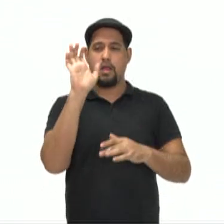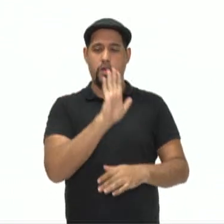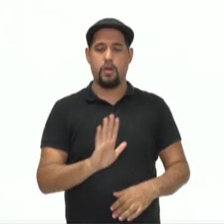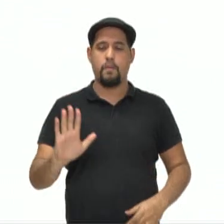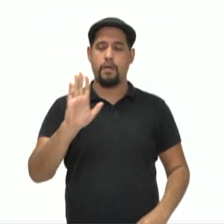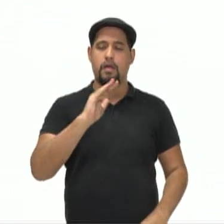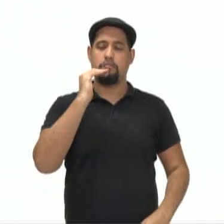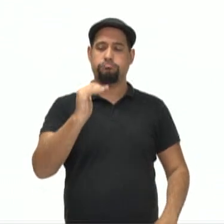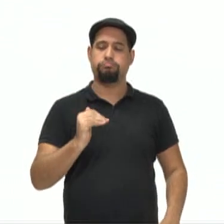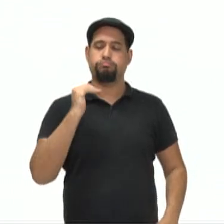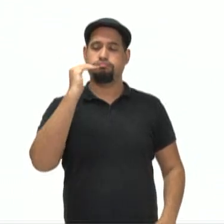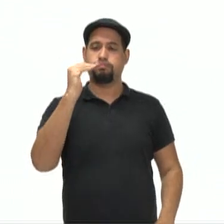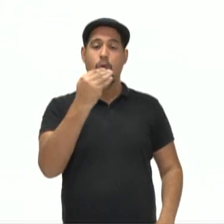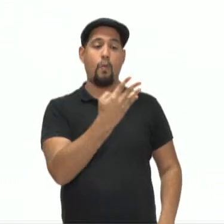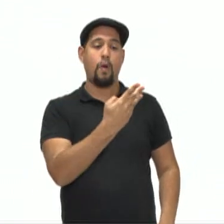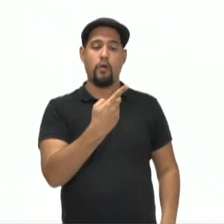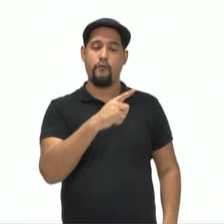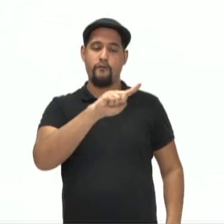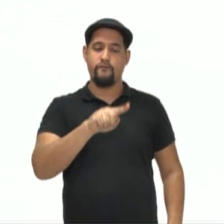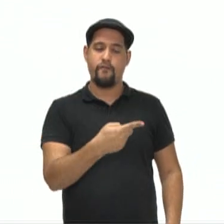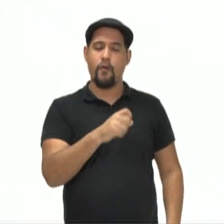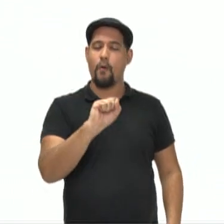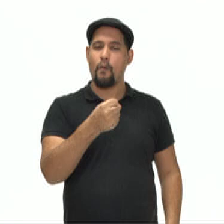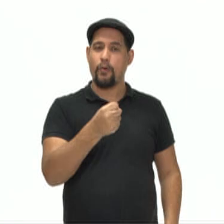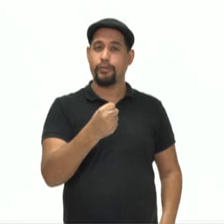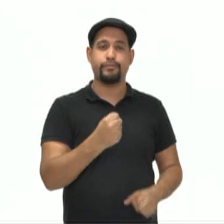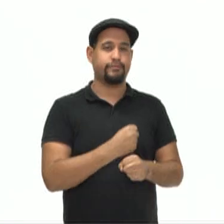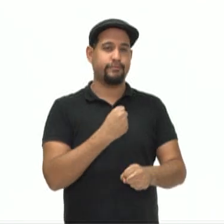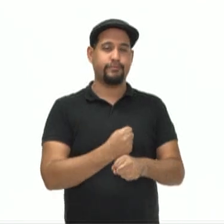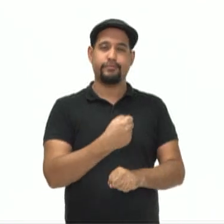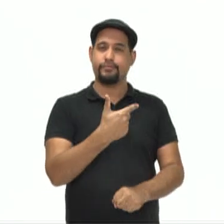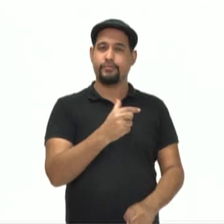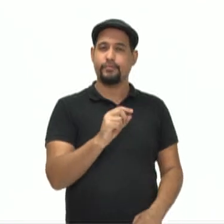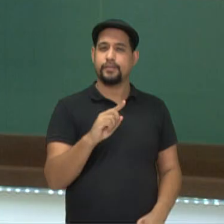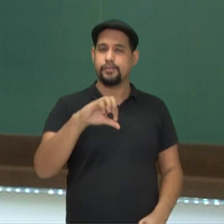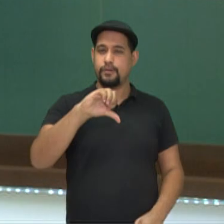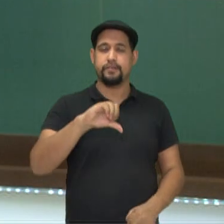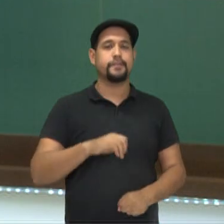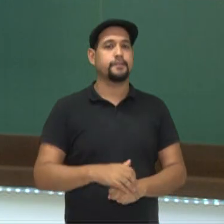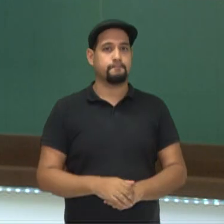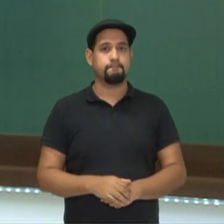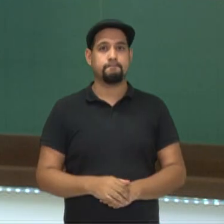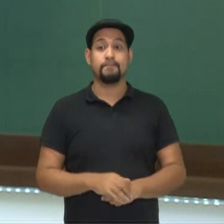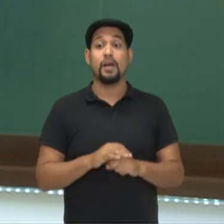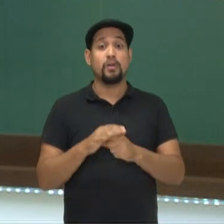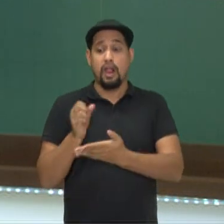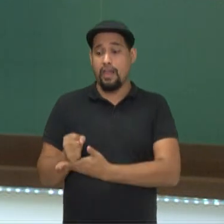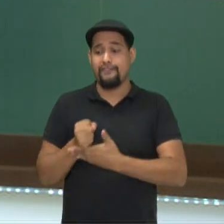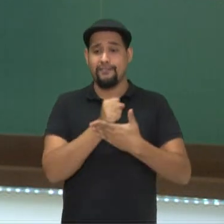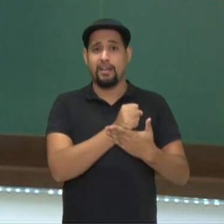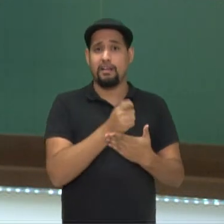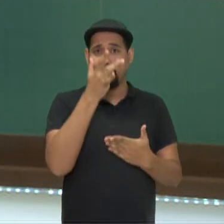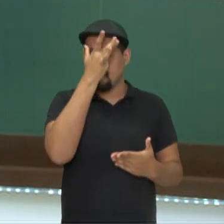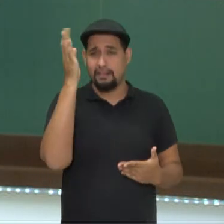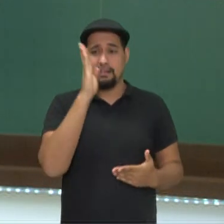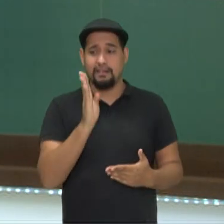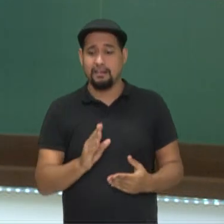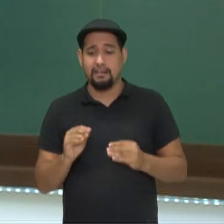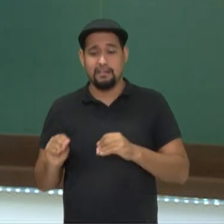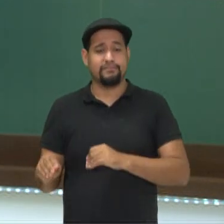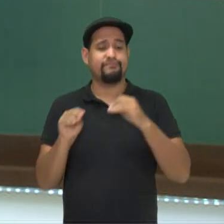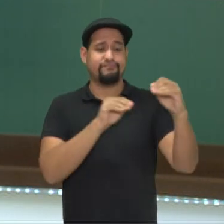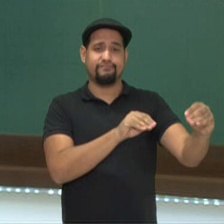um nível recorde de 41,8% em 2019. Ou seja, estão levando todos os brasileiros que conseguem jogar